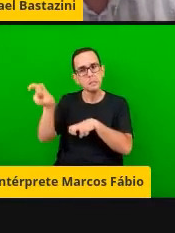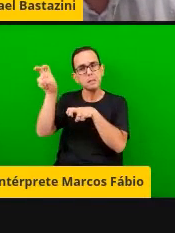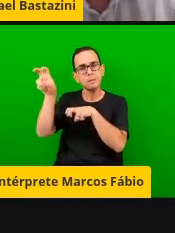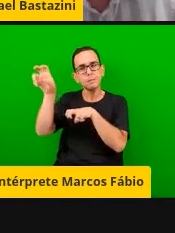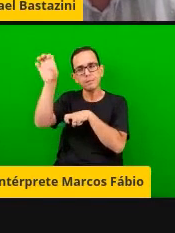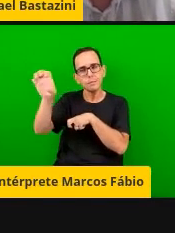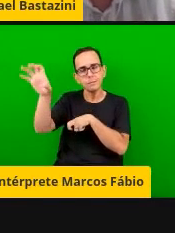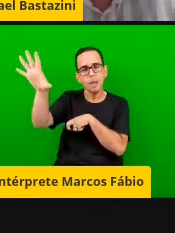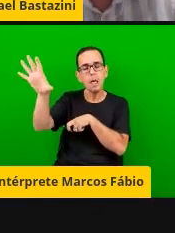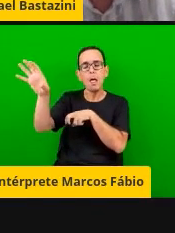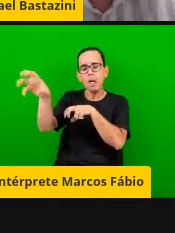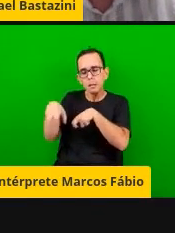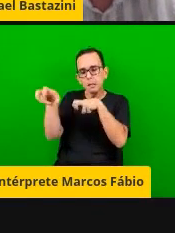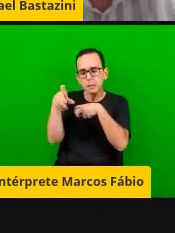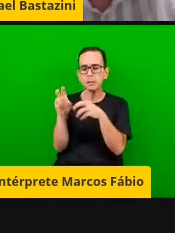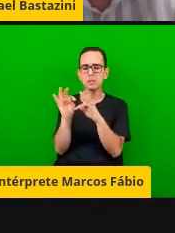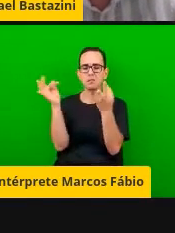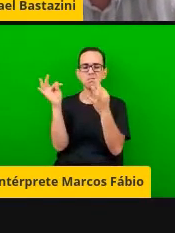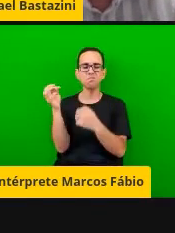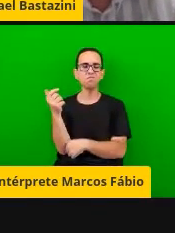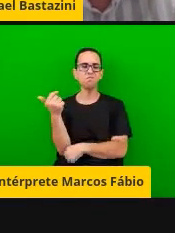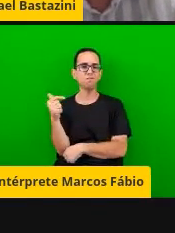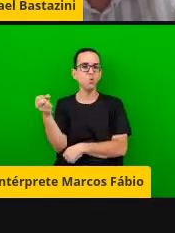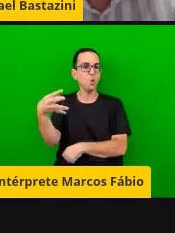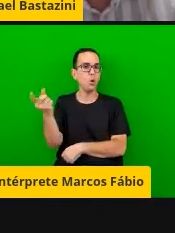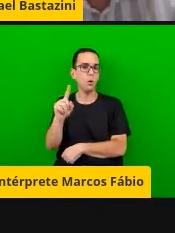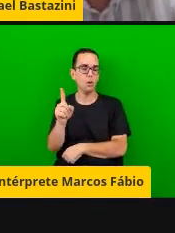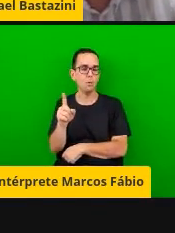técnicas não modernas, e aí está o detalhe principal.